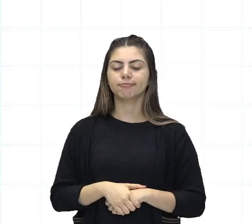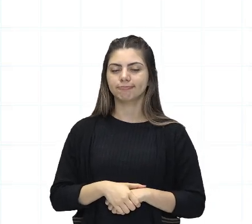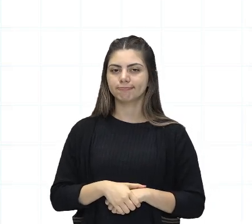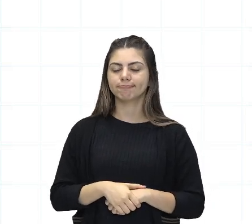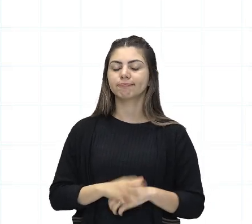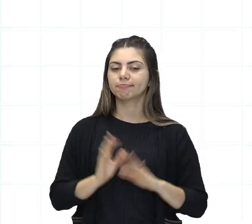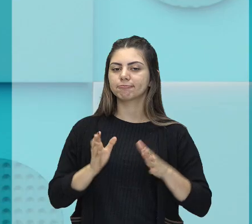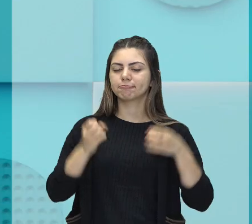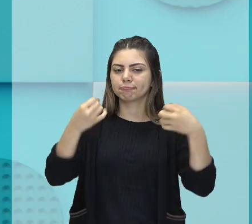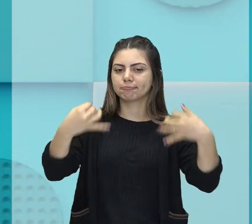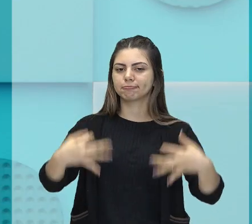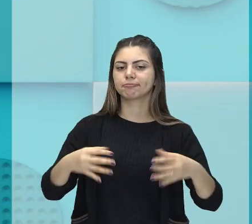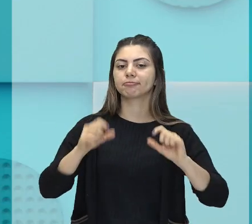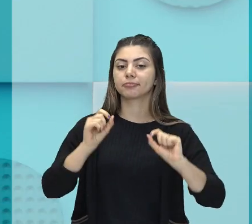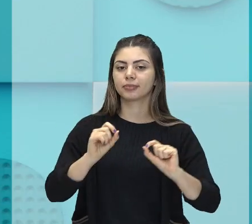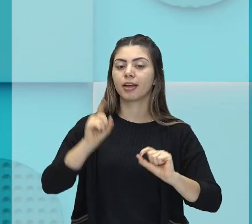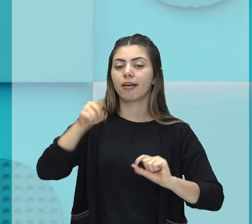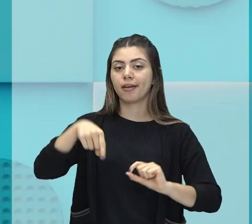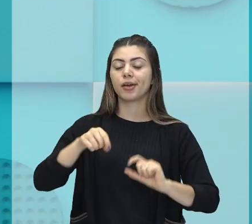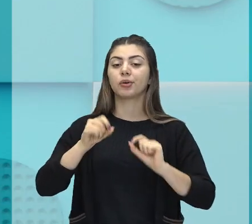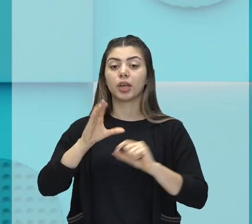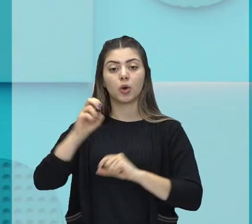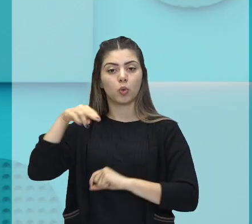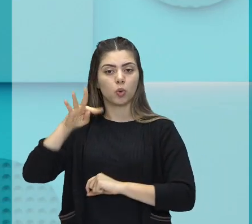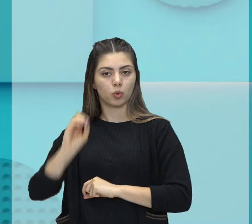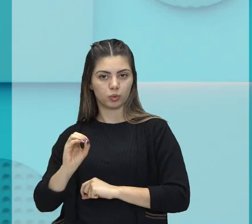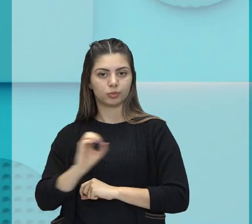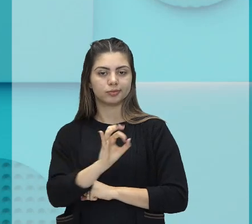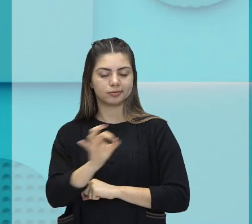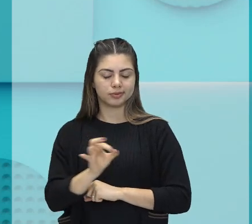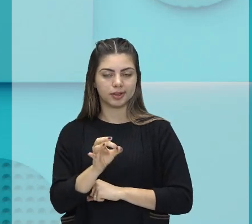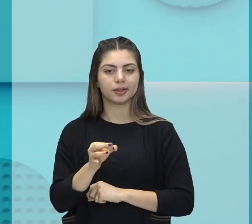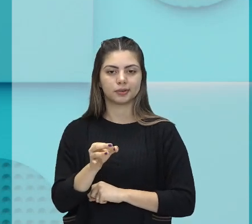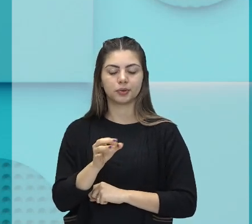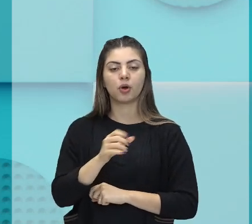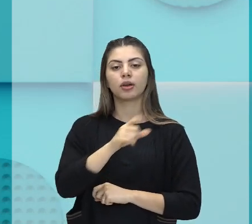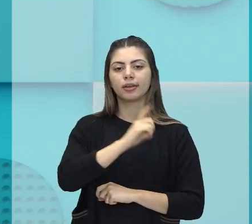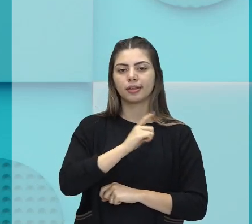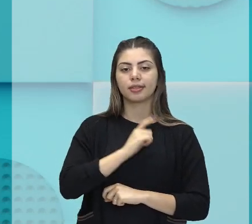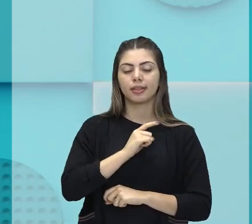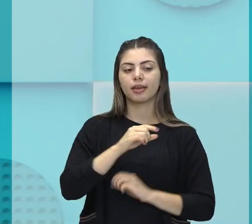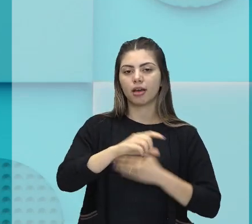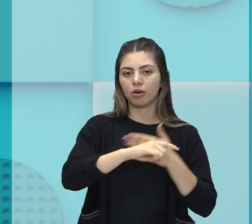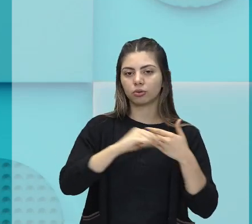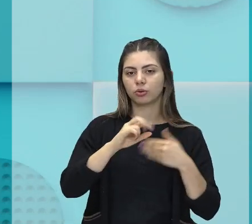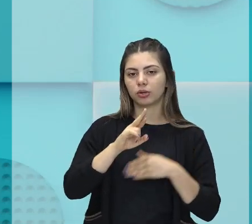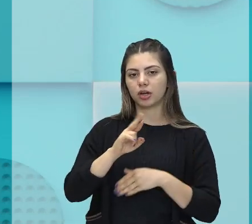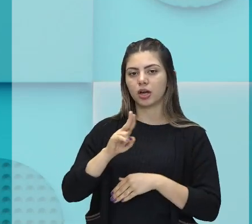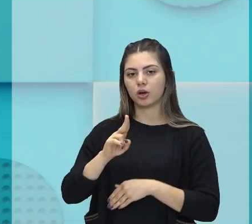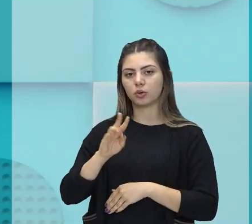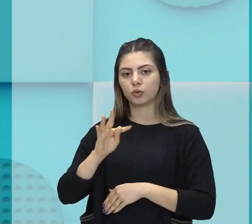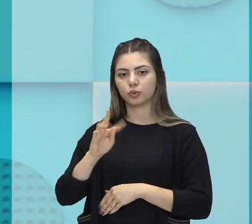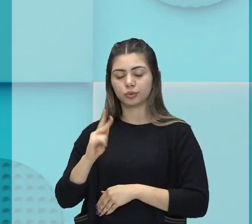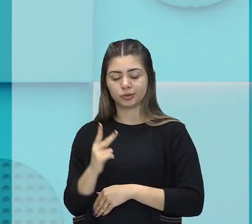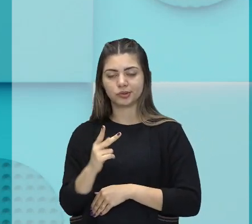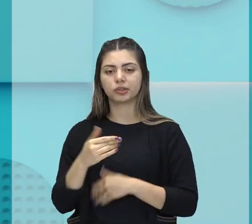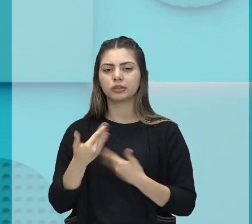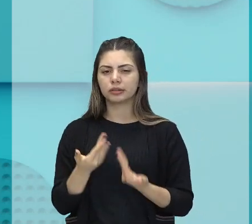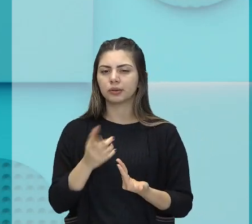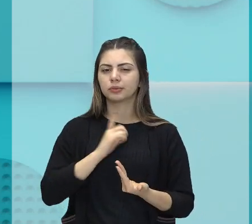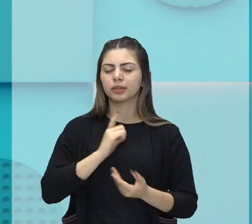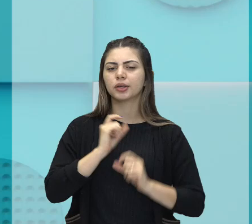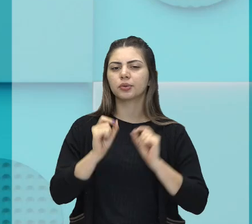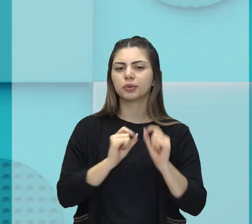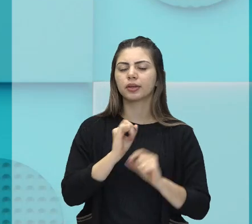eu já falei para vocês, ele é um conto, O Homem e a Galinha, de Ruth Rocha. É uma